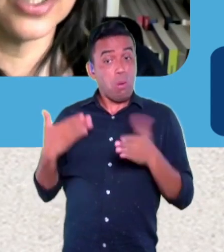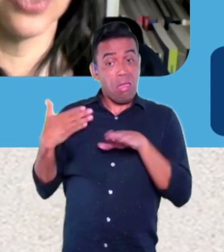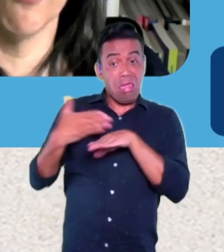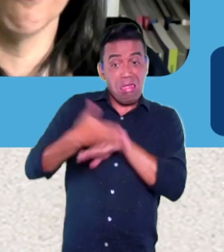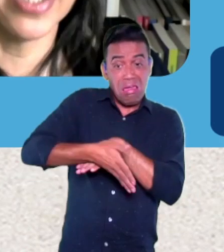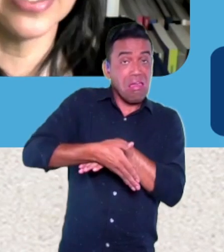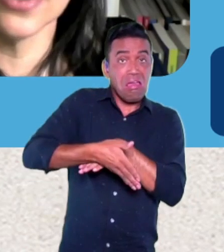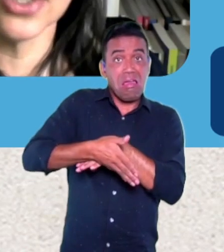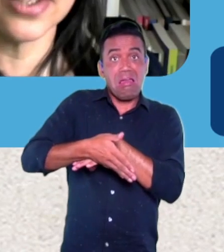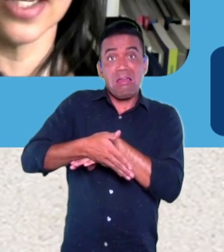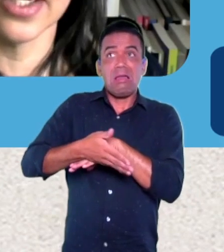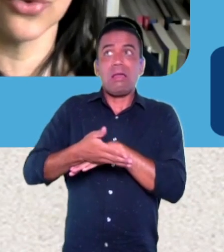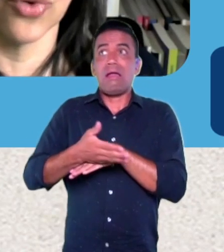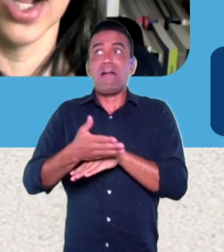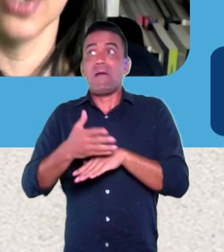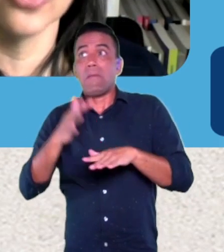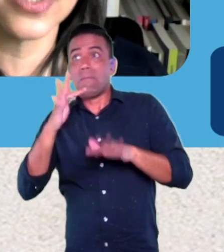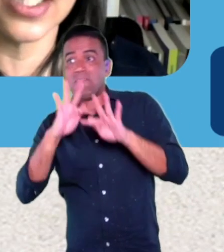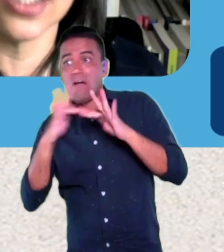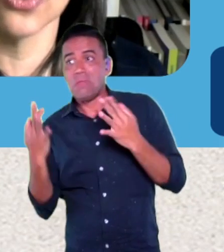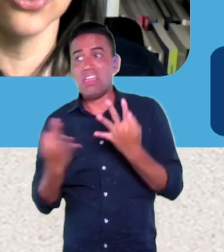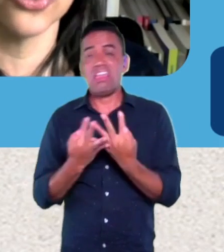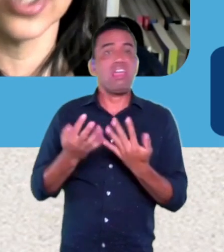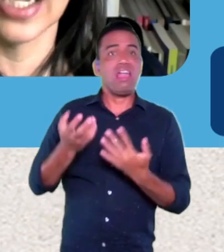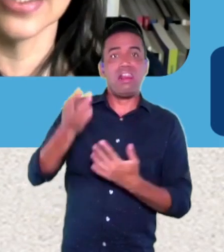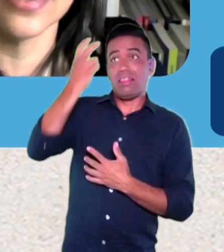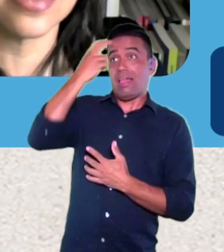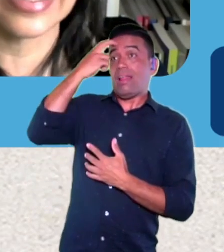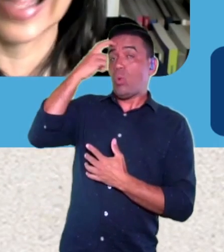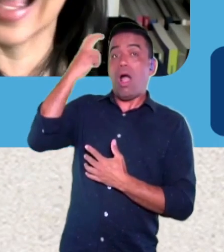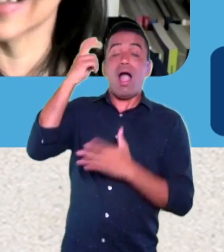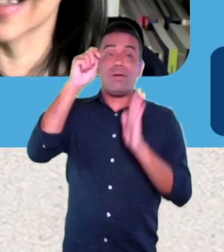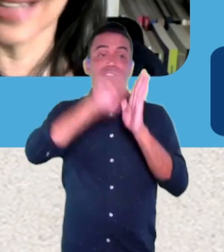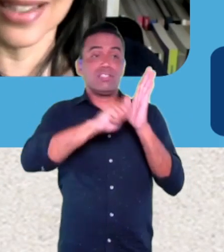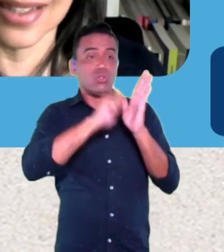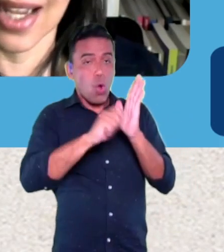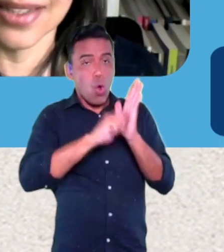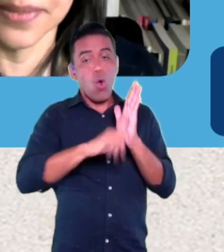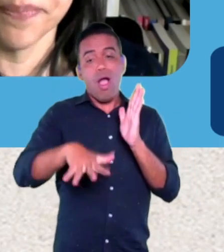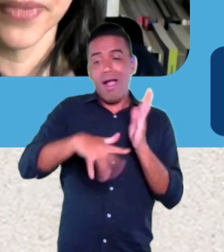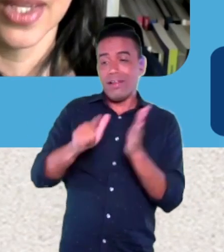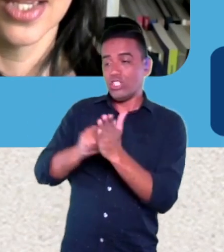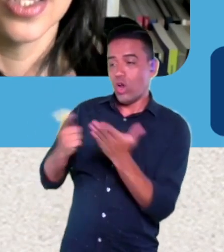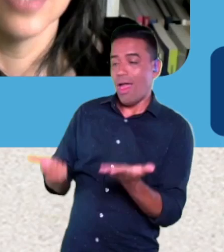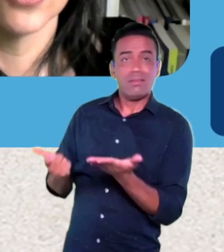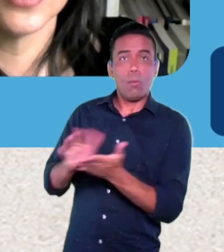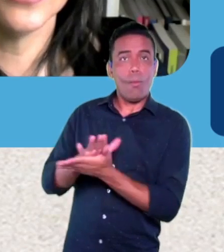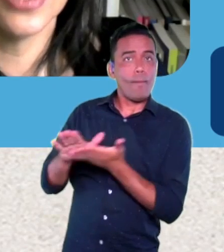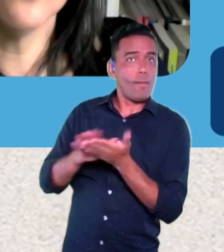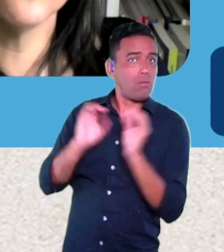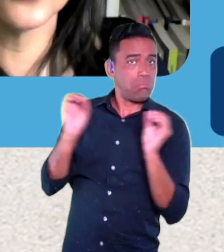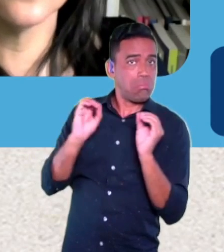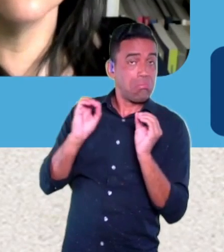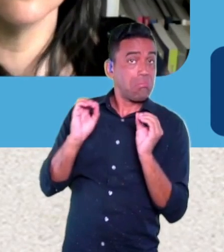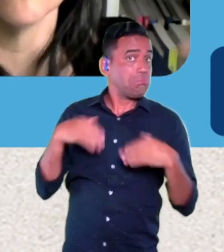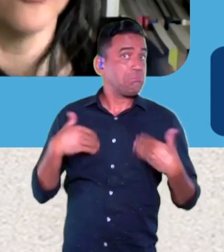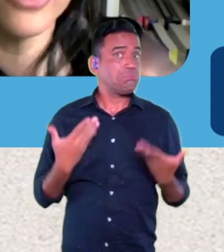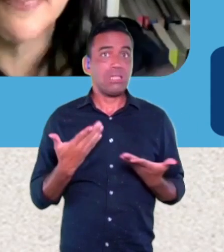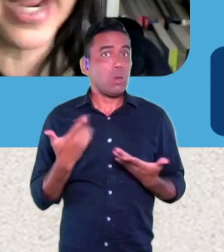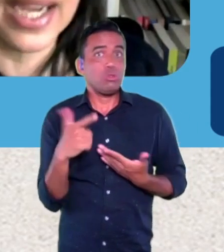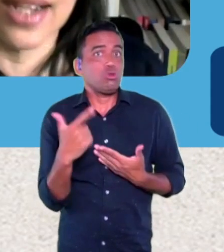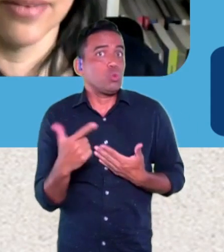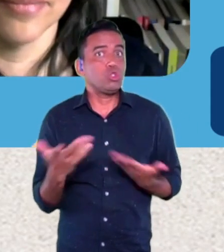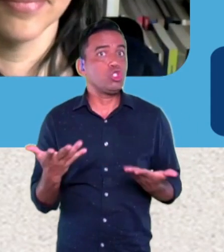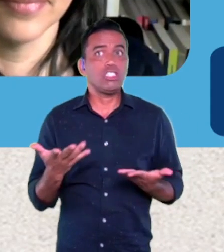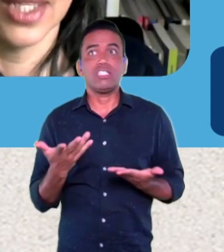nada, não tinha nenhum parente intelectual, escritor, jornalista, nada, nada, nada, você não tinha